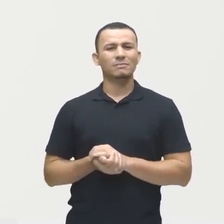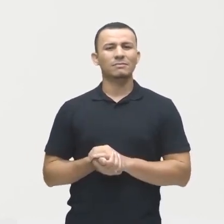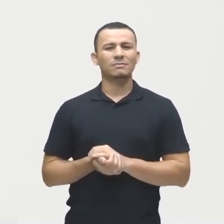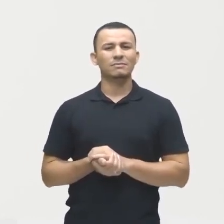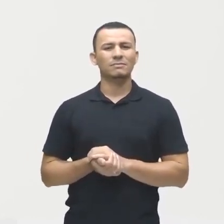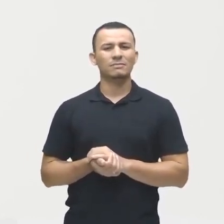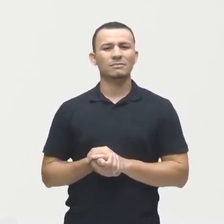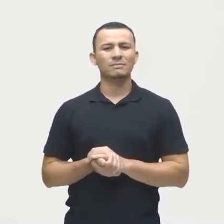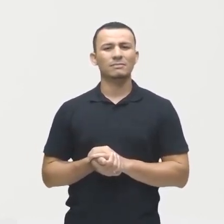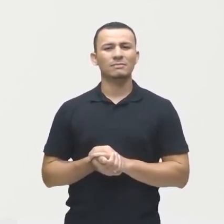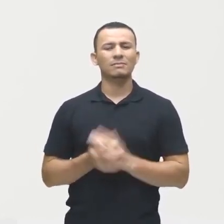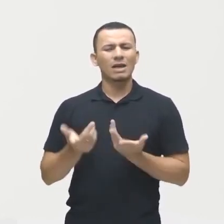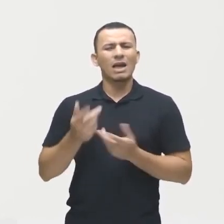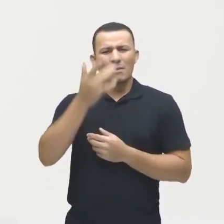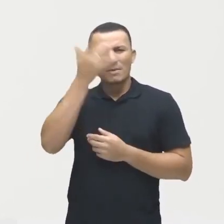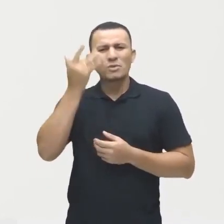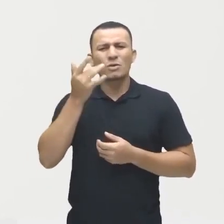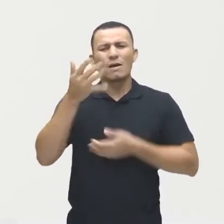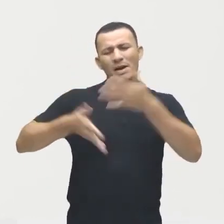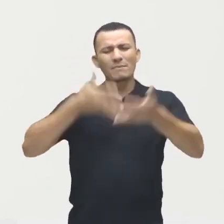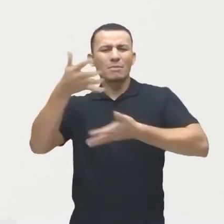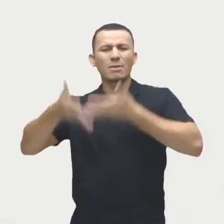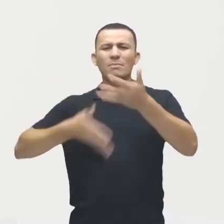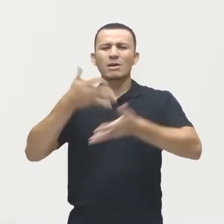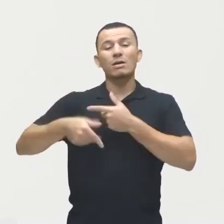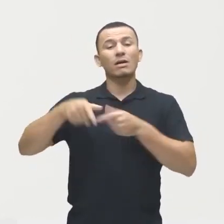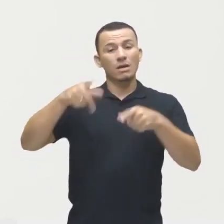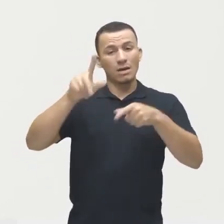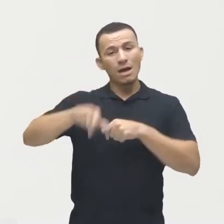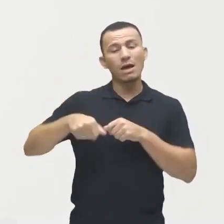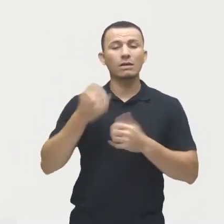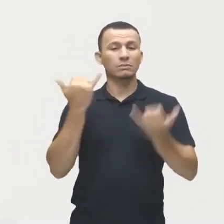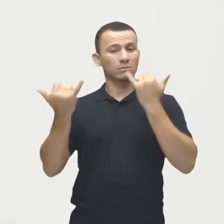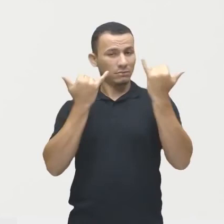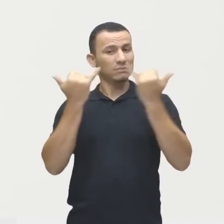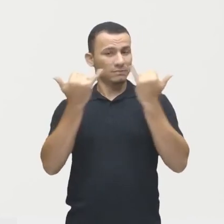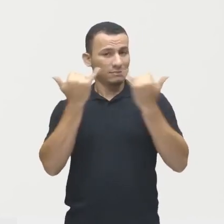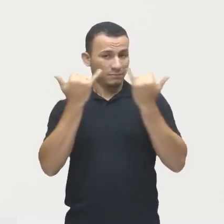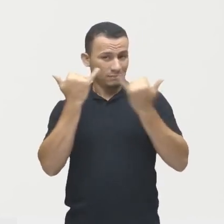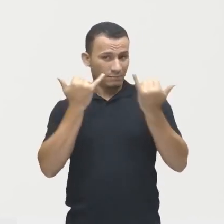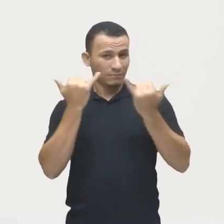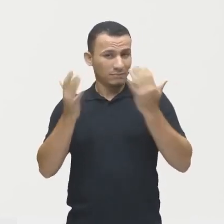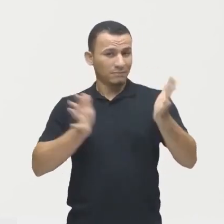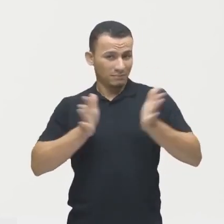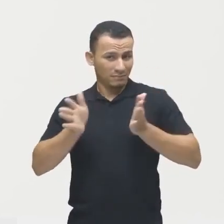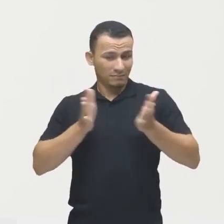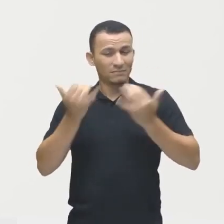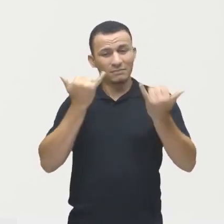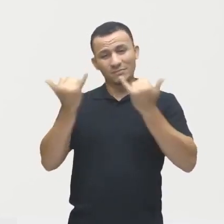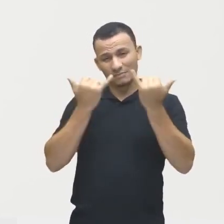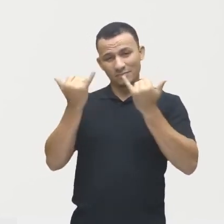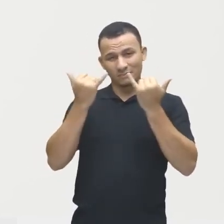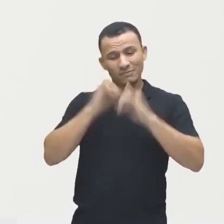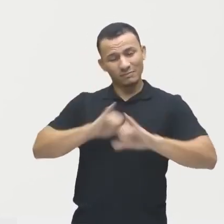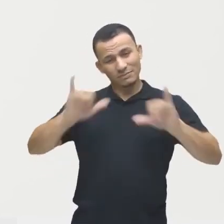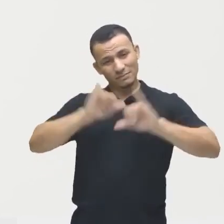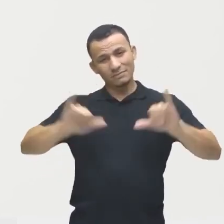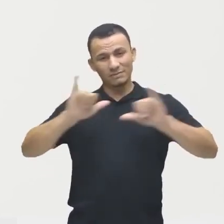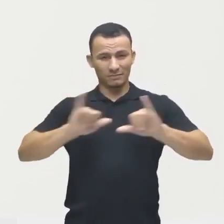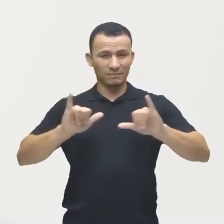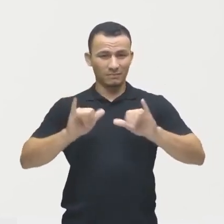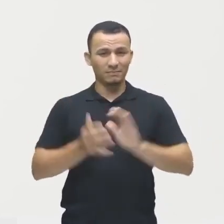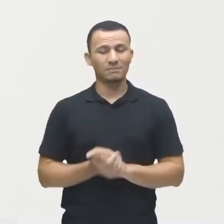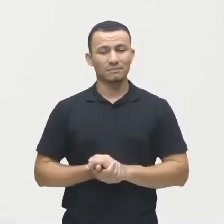vai gesticulando. Isso é um tipo de informação. Isso é um tipo de informação que eles estão passando para vocês. Assim como